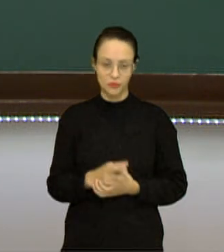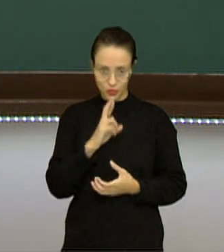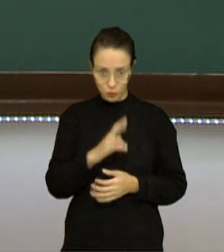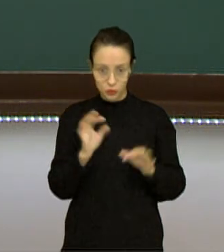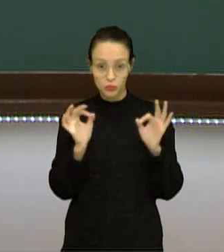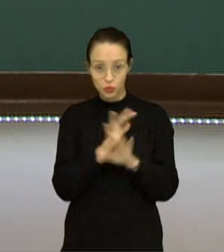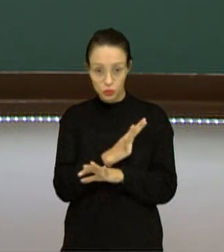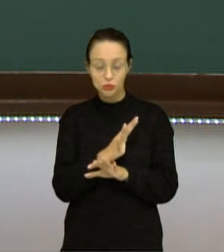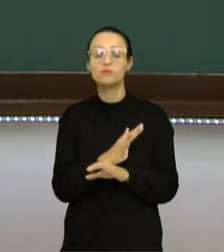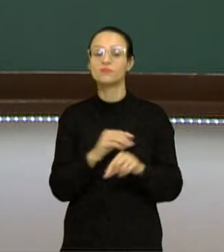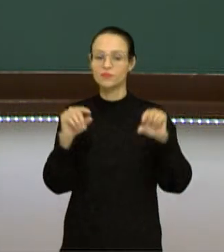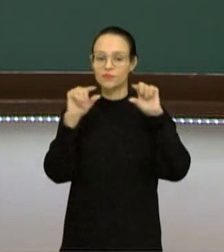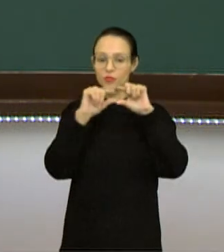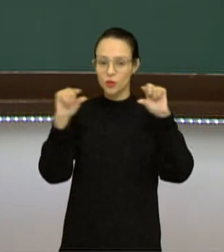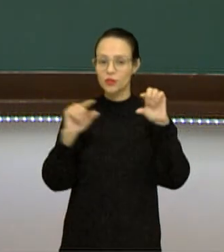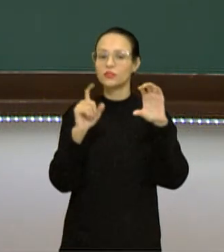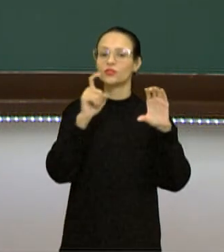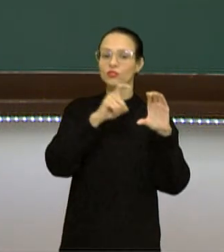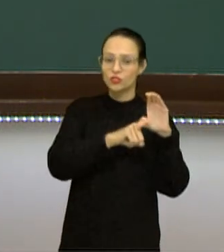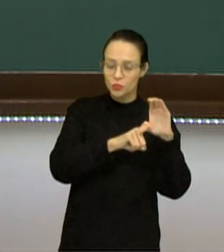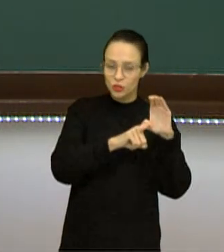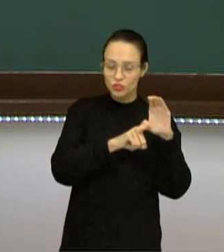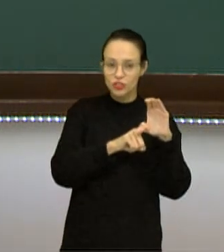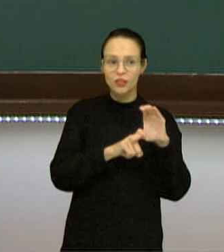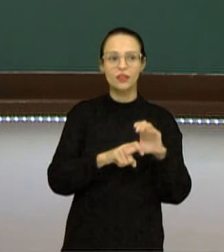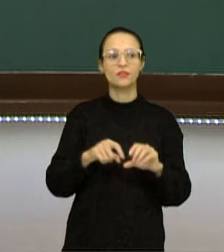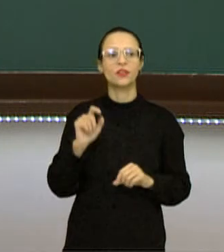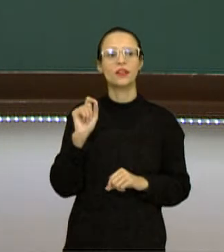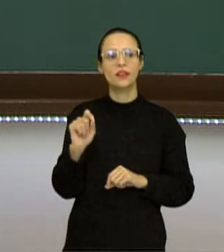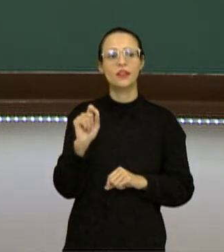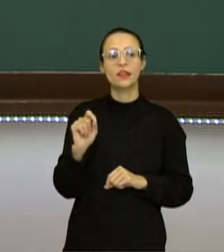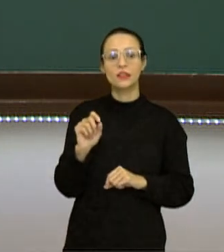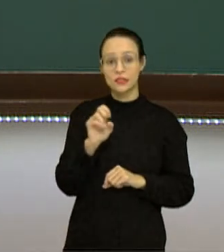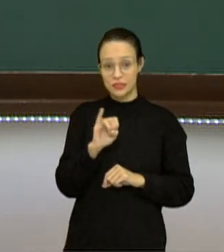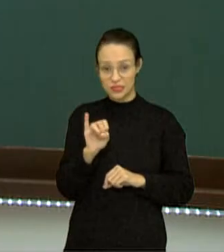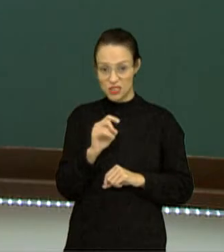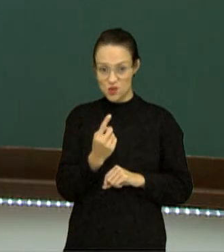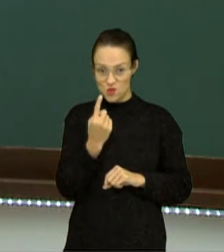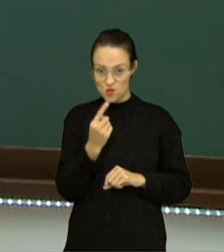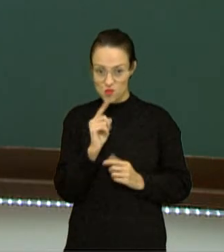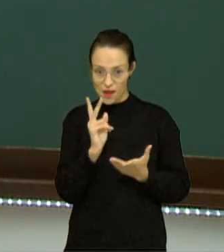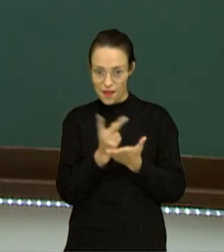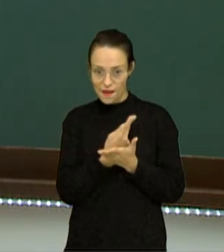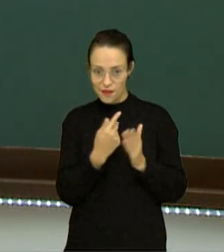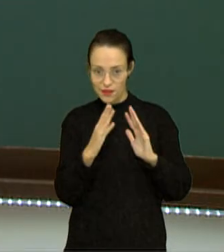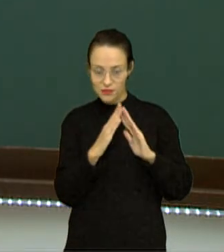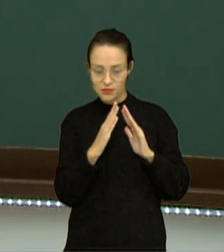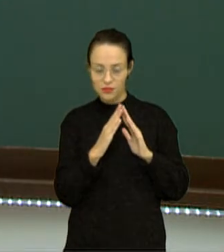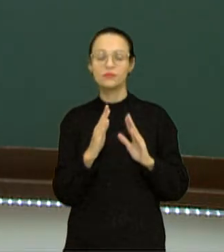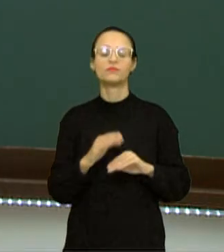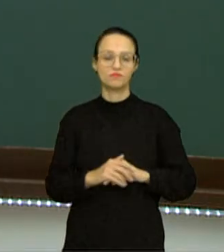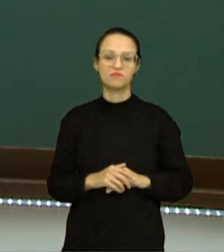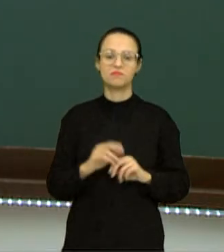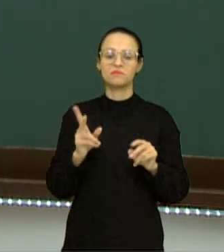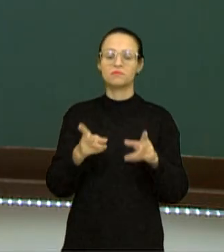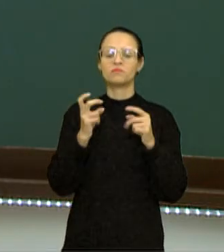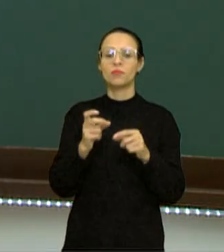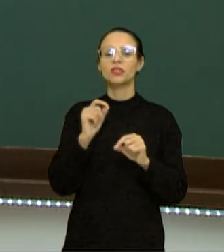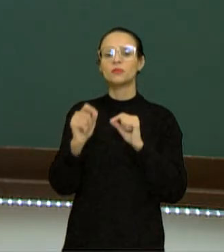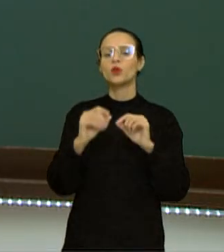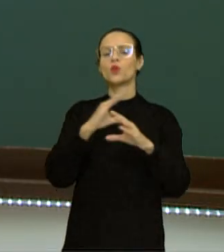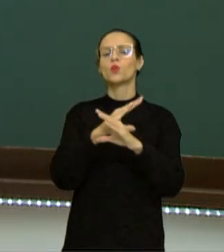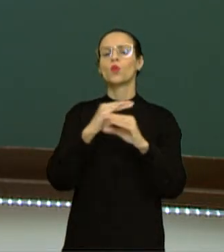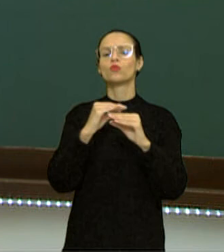Respondeu, temos a oração subordinada, se um deles erra a casa. Isso mesmo. Conseguiu perceber que